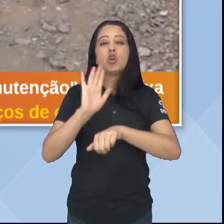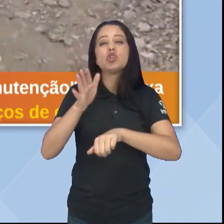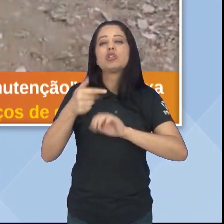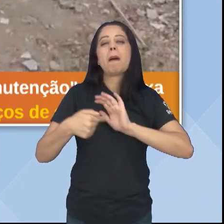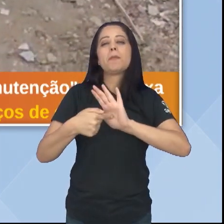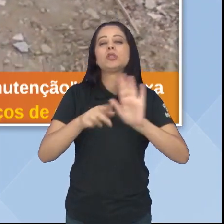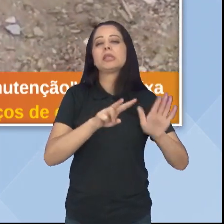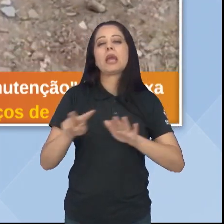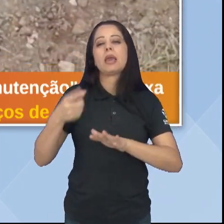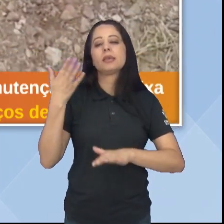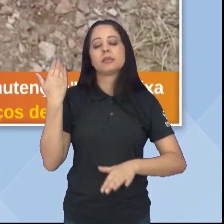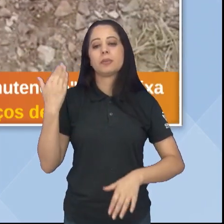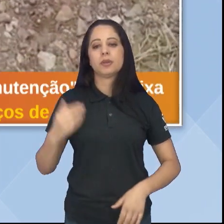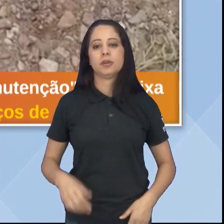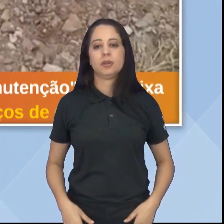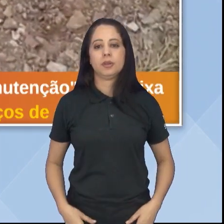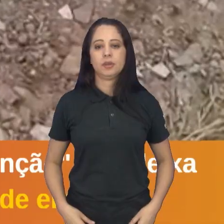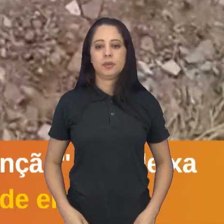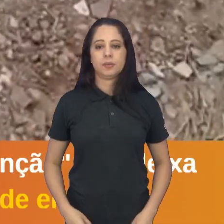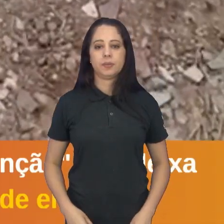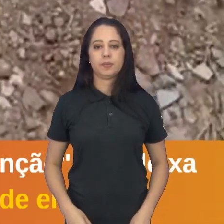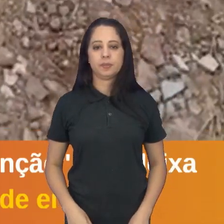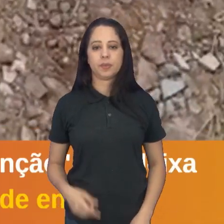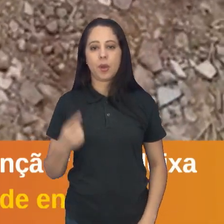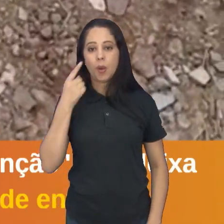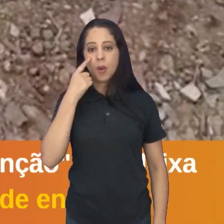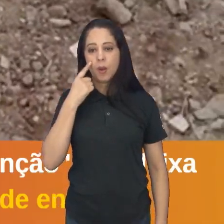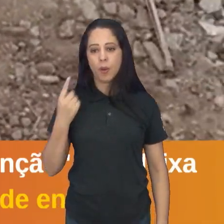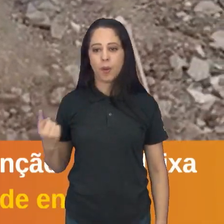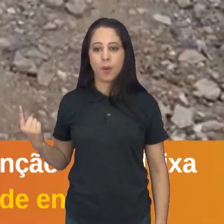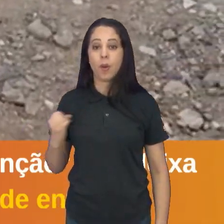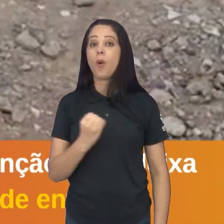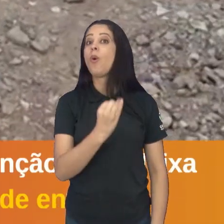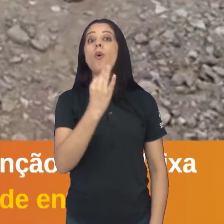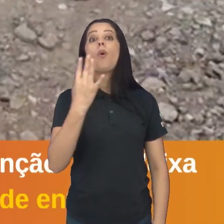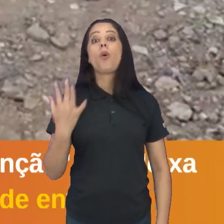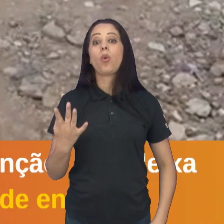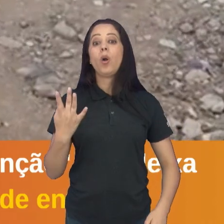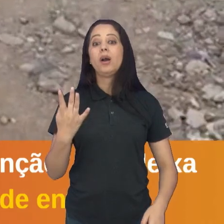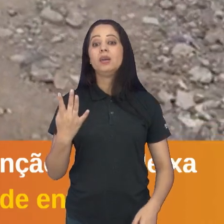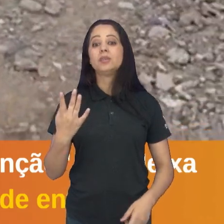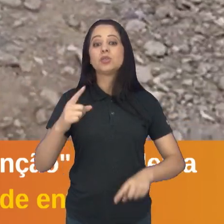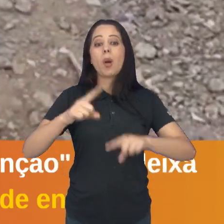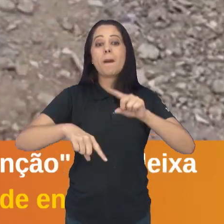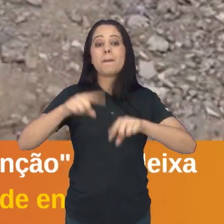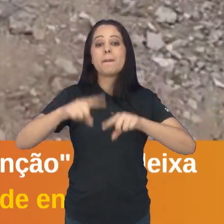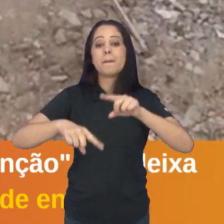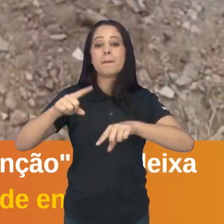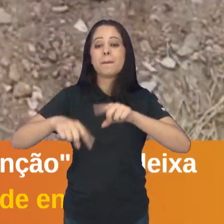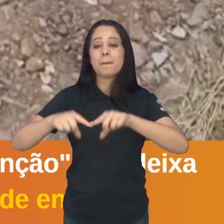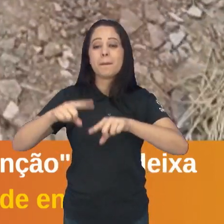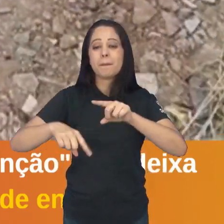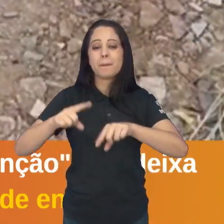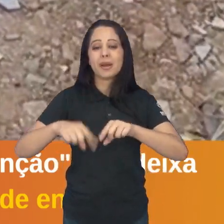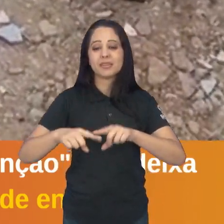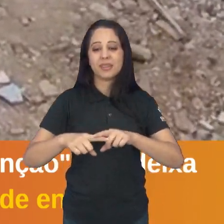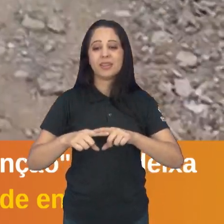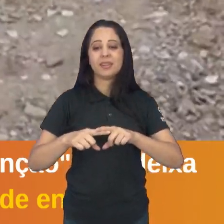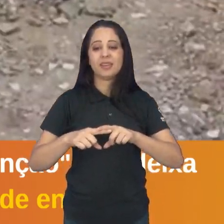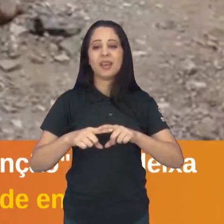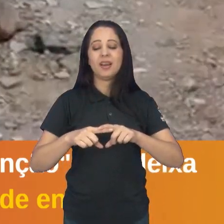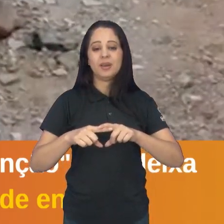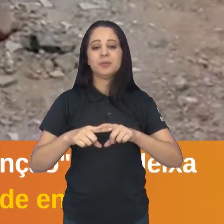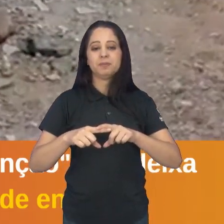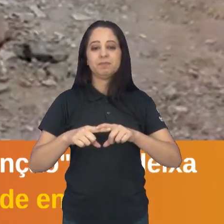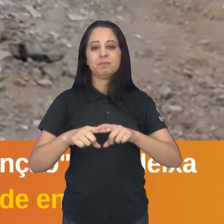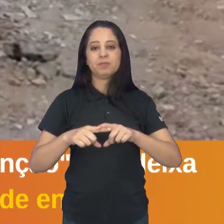semana retrasada. É uma pequena parcela do material que a gente encontra aqui na rua para furar o pneu dos nossos